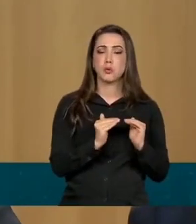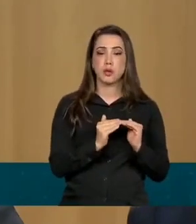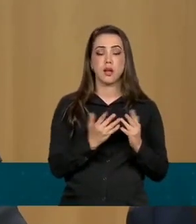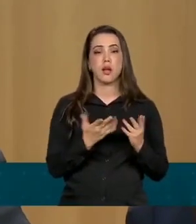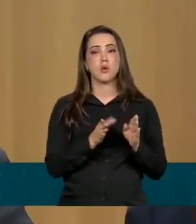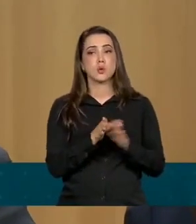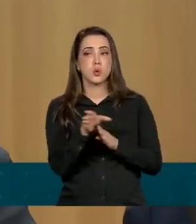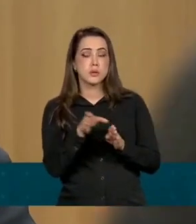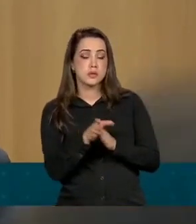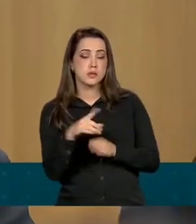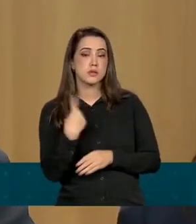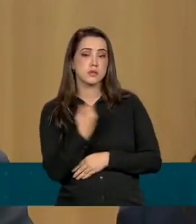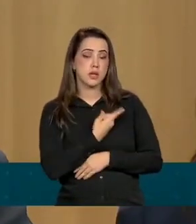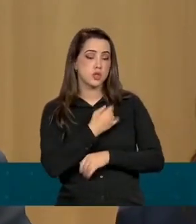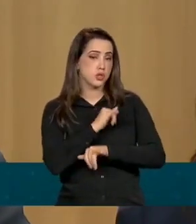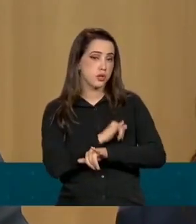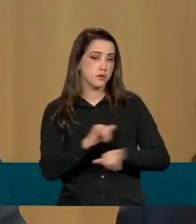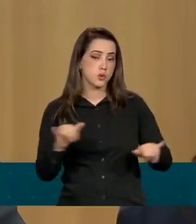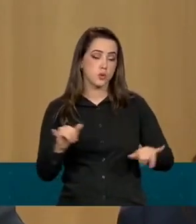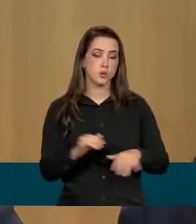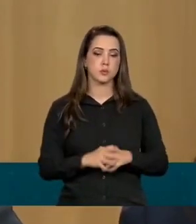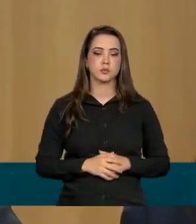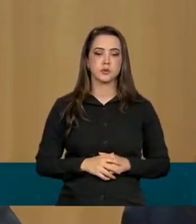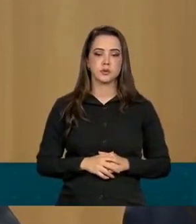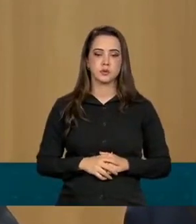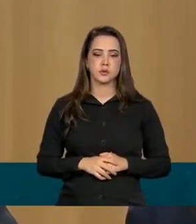às orientações que temos transmitido,